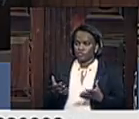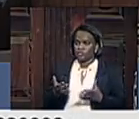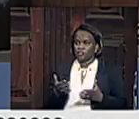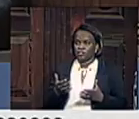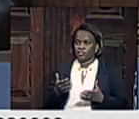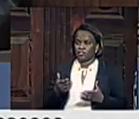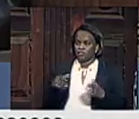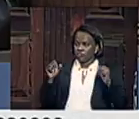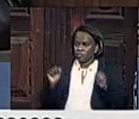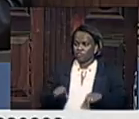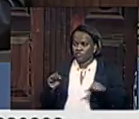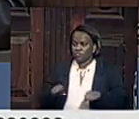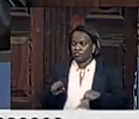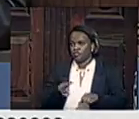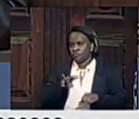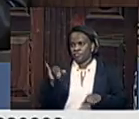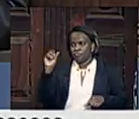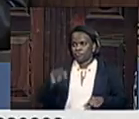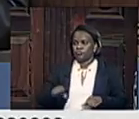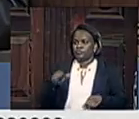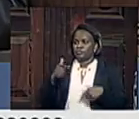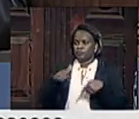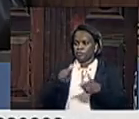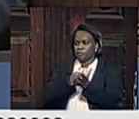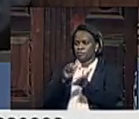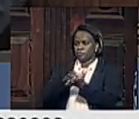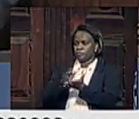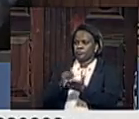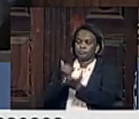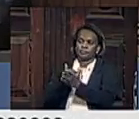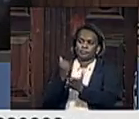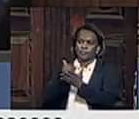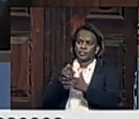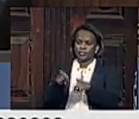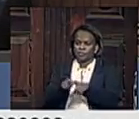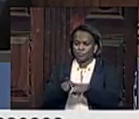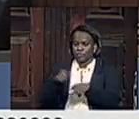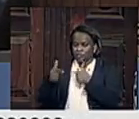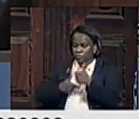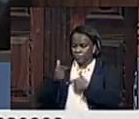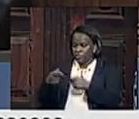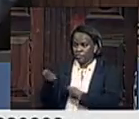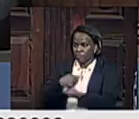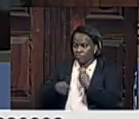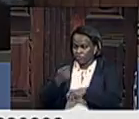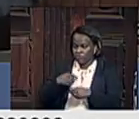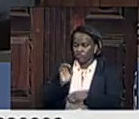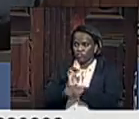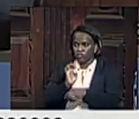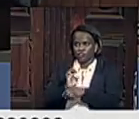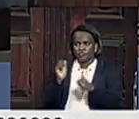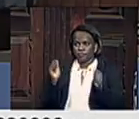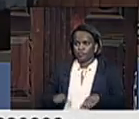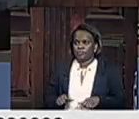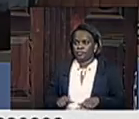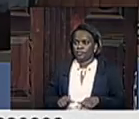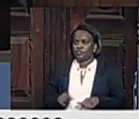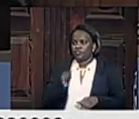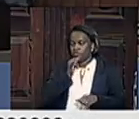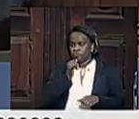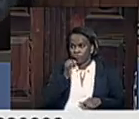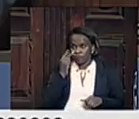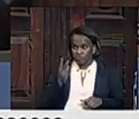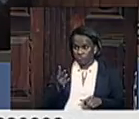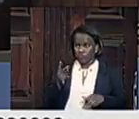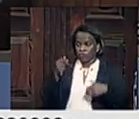efeito negativo do aumento do desemprego e da redução da atividade econômica no nosso Estado. Vamos pegar dois exemplos